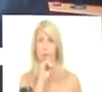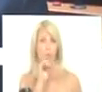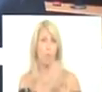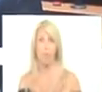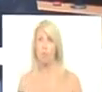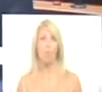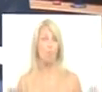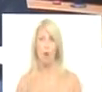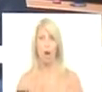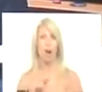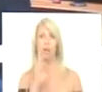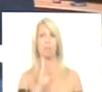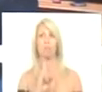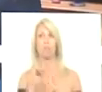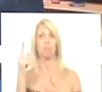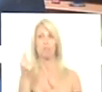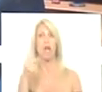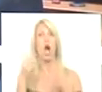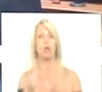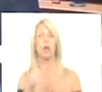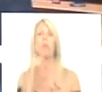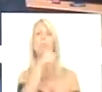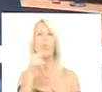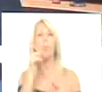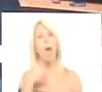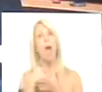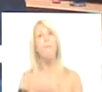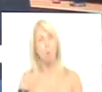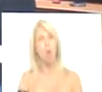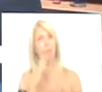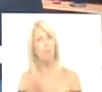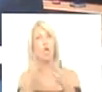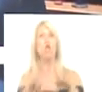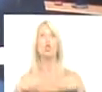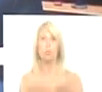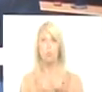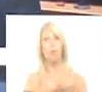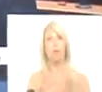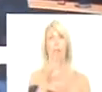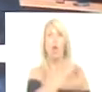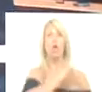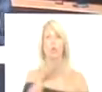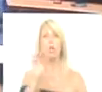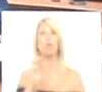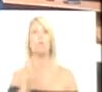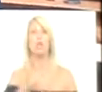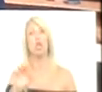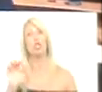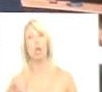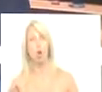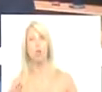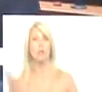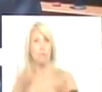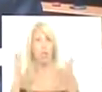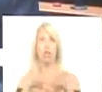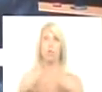austeridade. Promessas de apoio à emergência social. Era um aumento nunca visto de 200 milhões de euros para a emergência social e 30 milhões